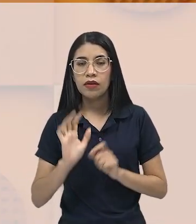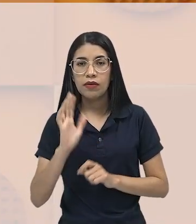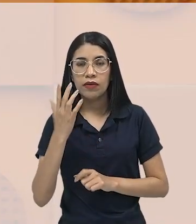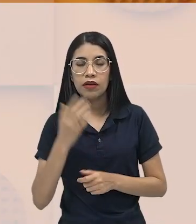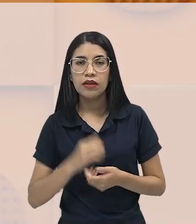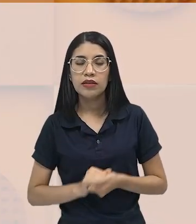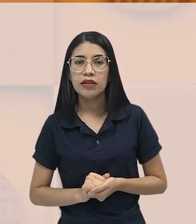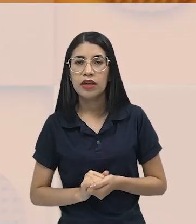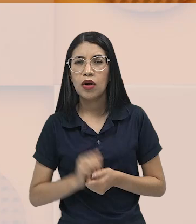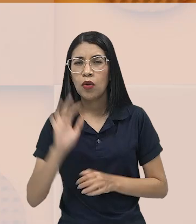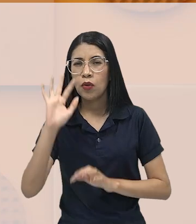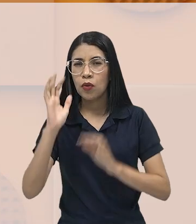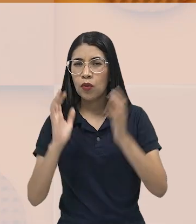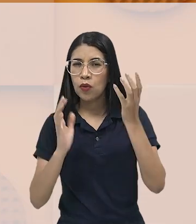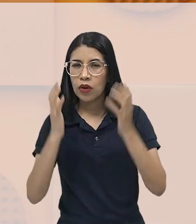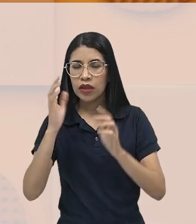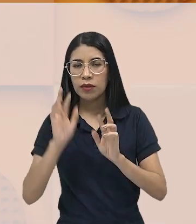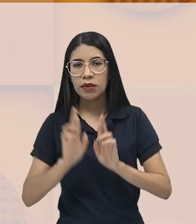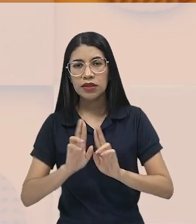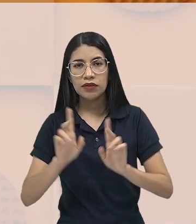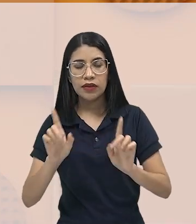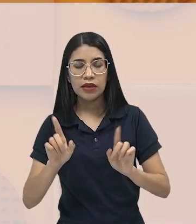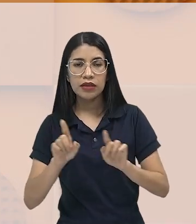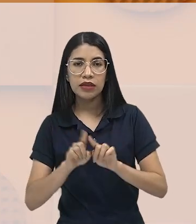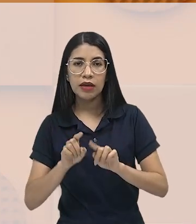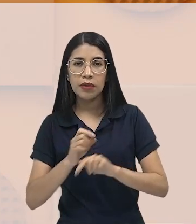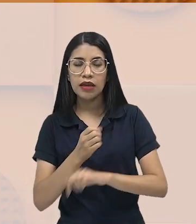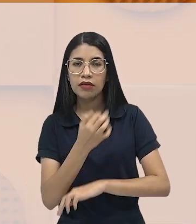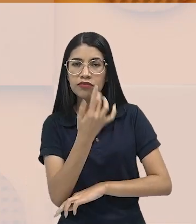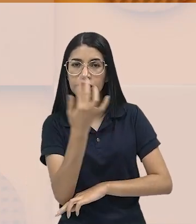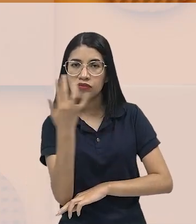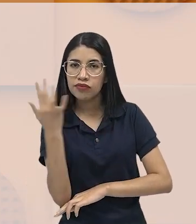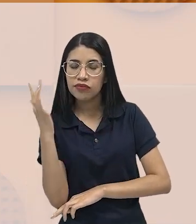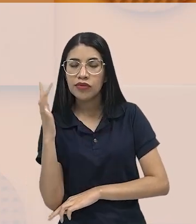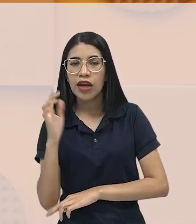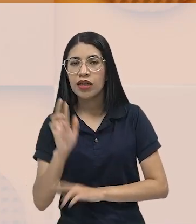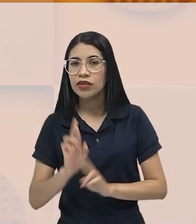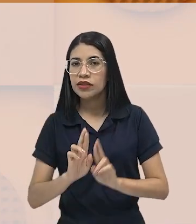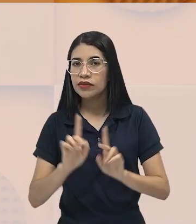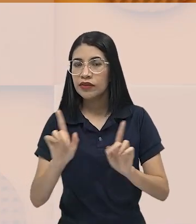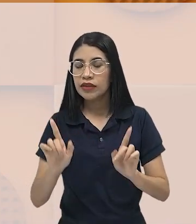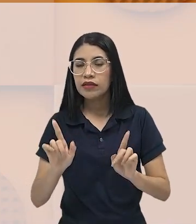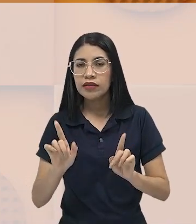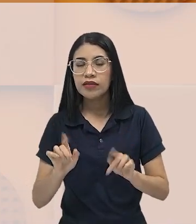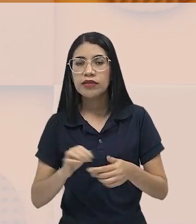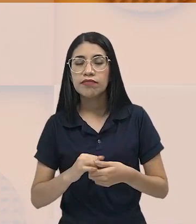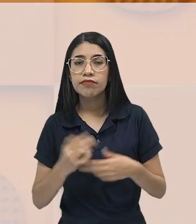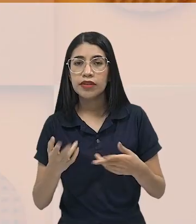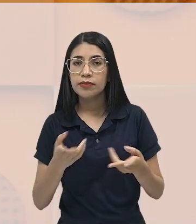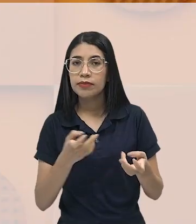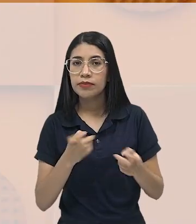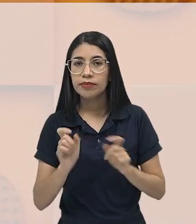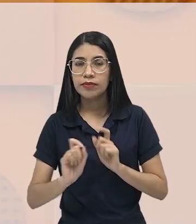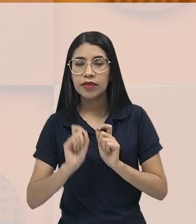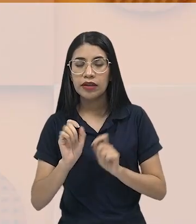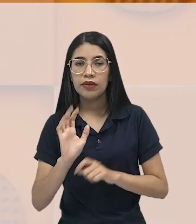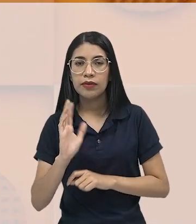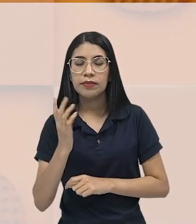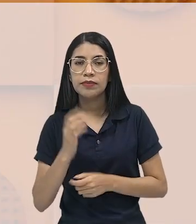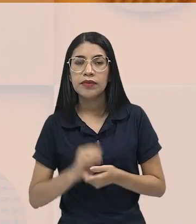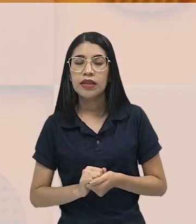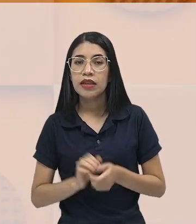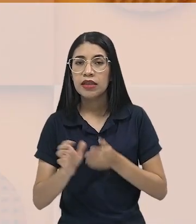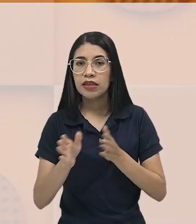teremos climas diferentes nas regiões, vegetações diferentes nessas regiões, então percebam que vai haver,